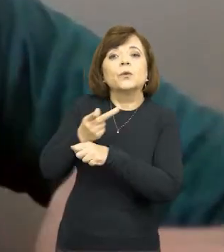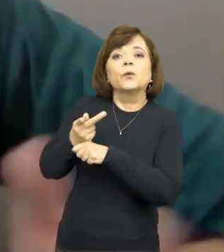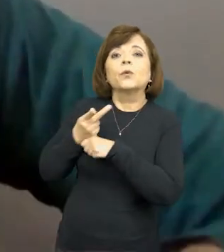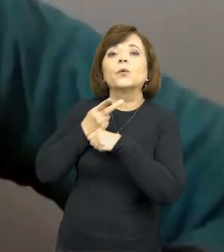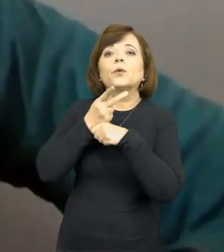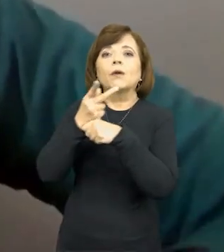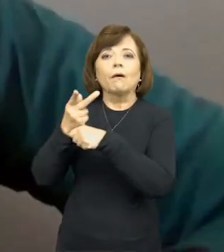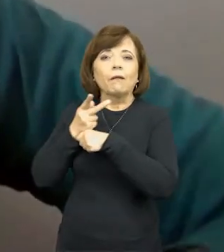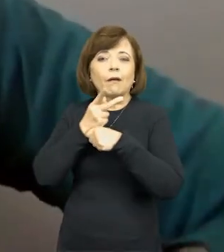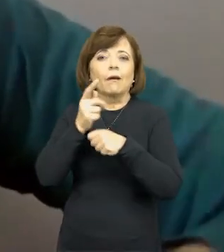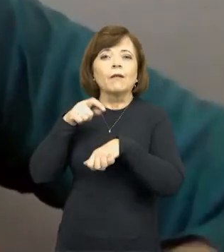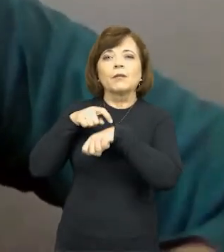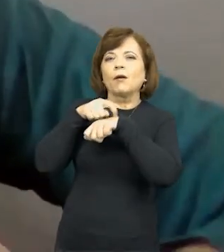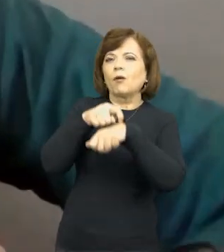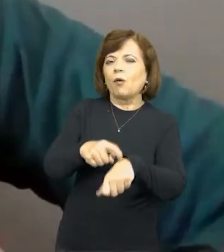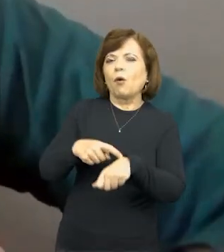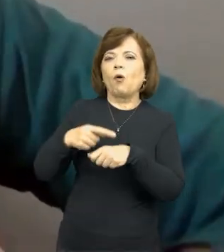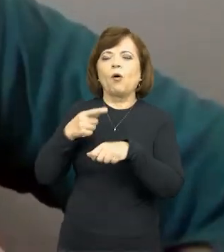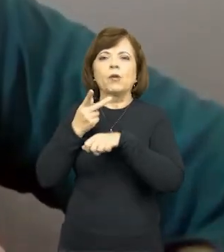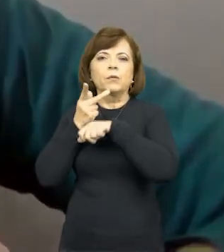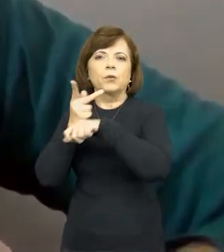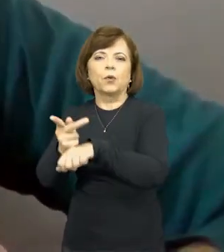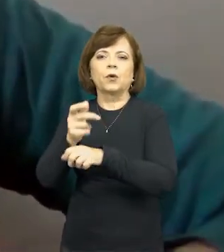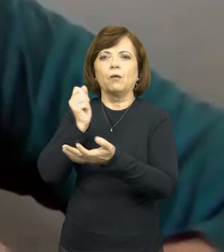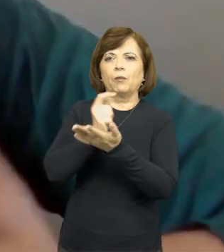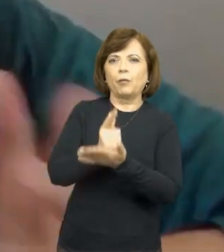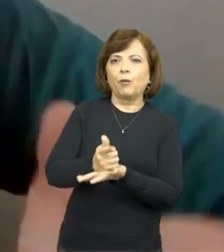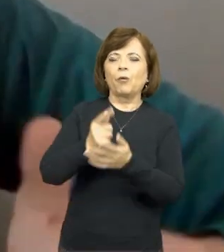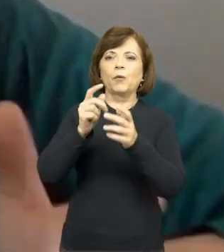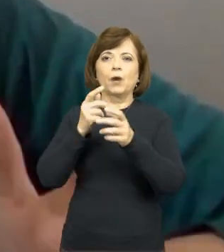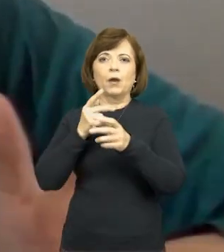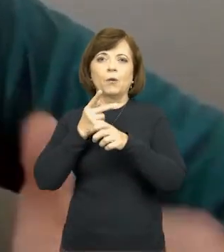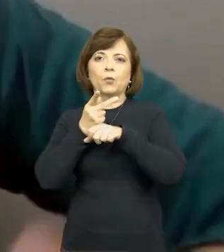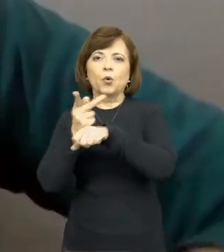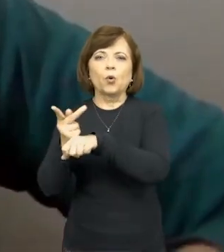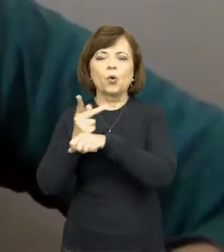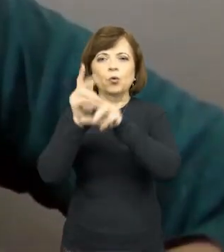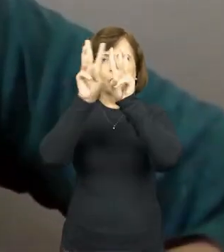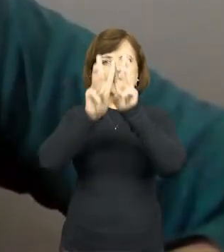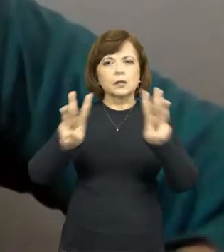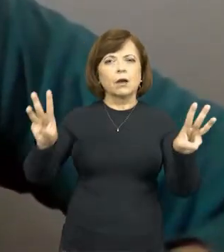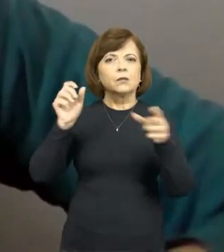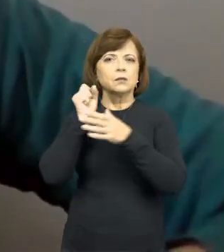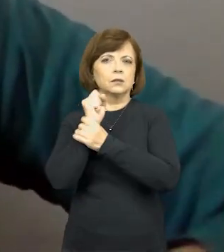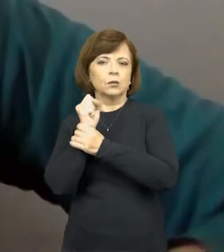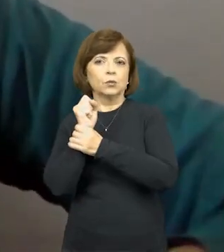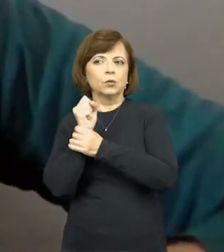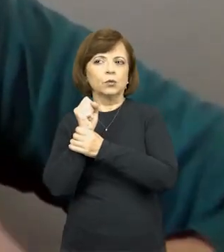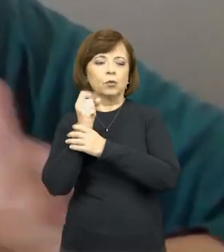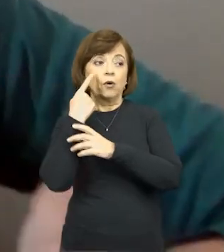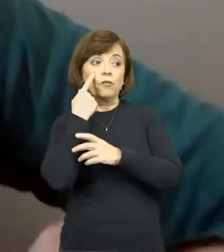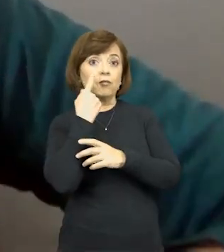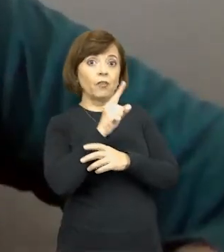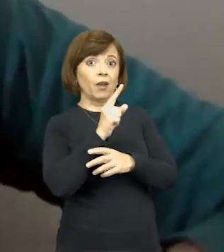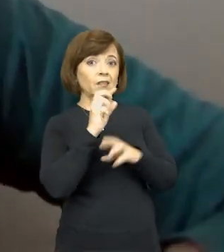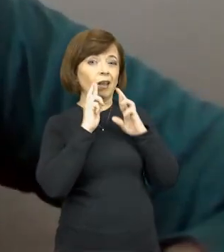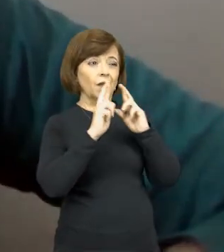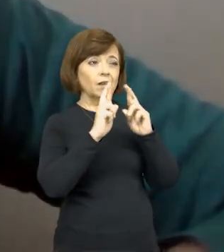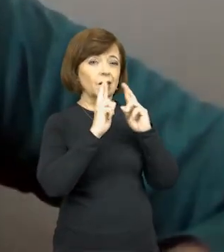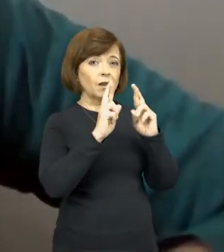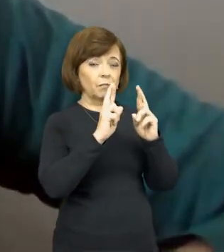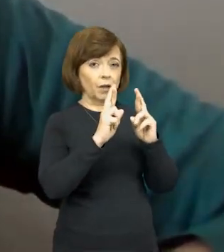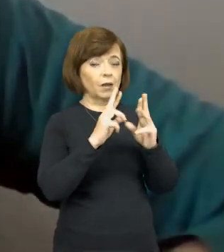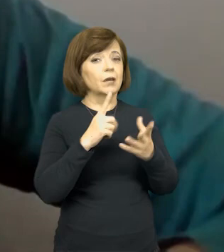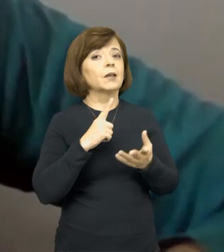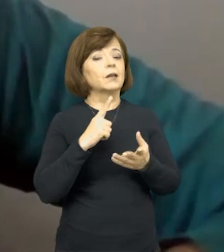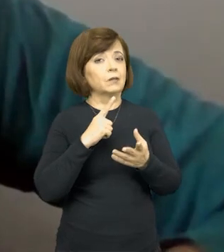fazer a compra, para fazer uma compra segura, buscar um site seguro, né? Verificar se não é um site que é muito reclamado, por exemplo,